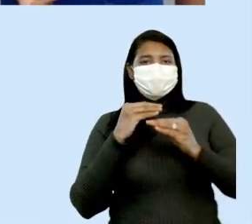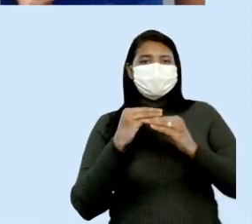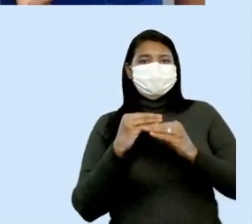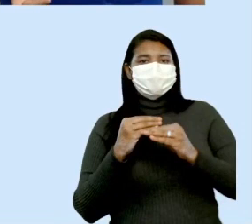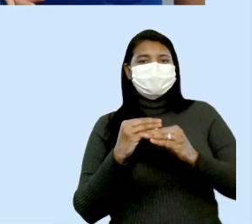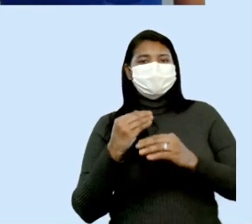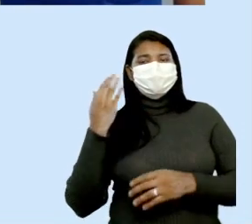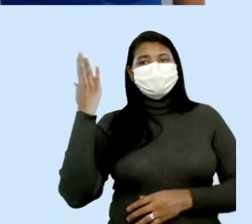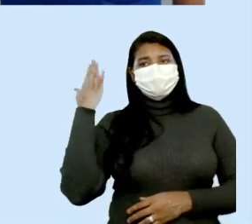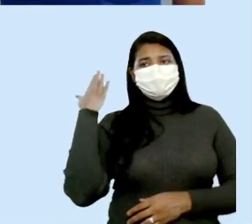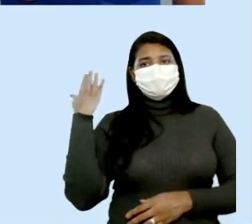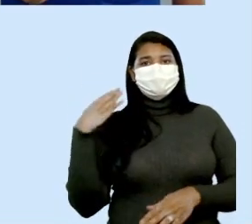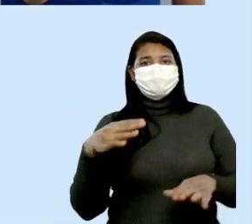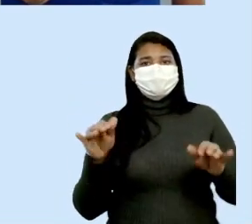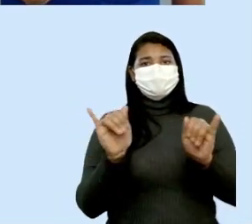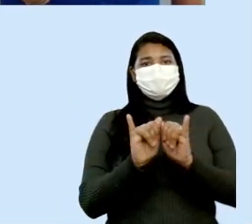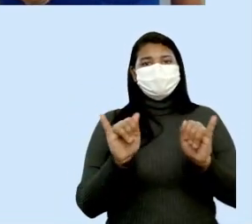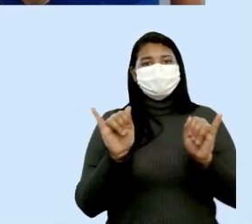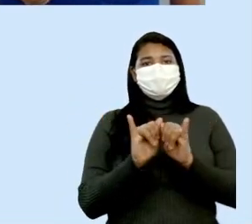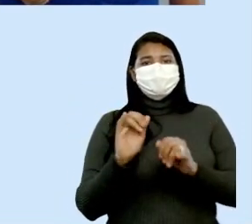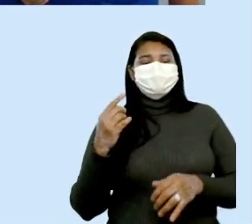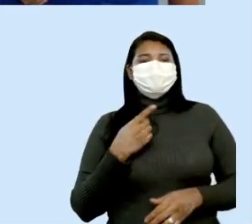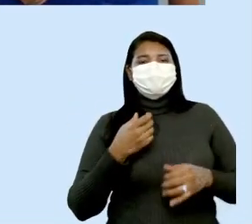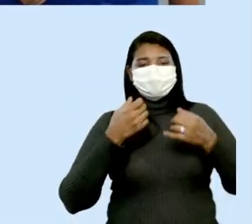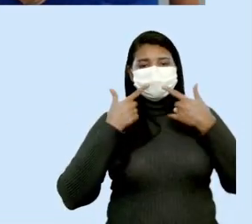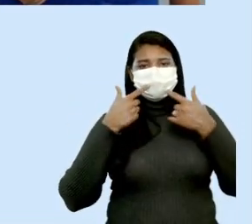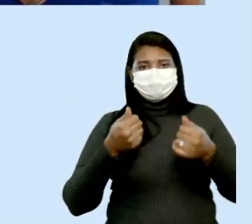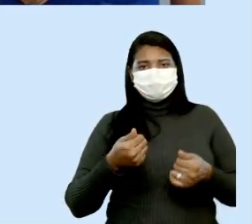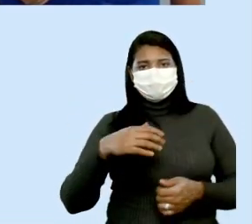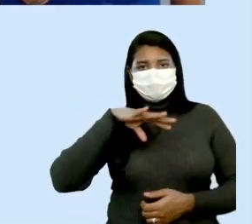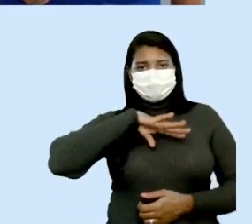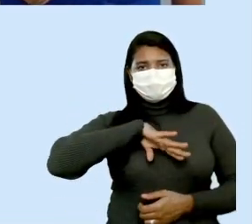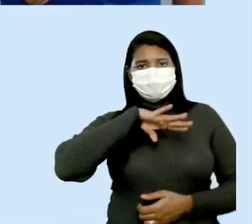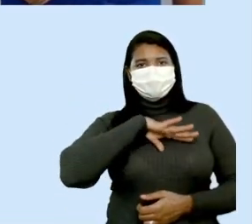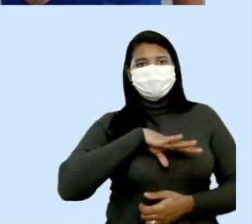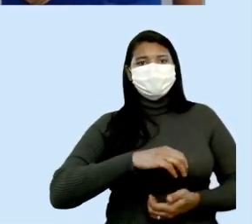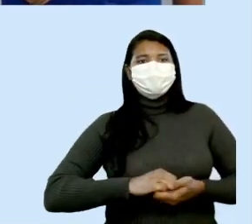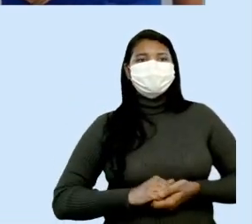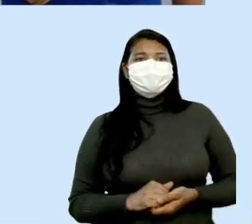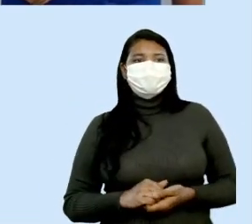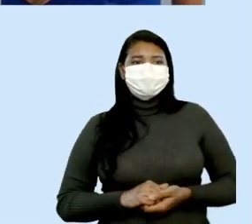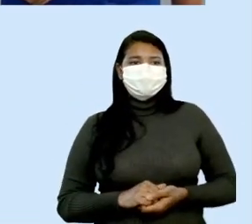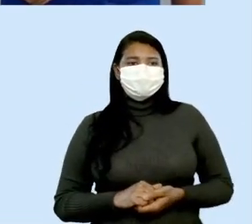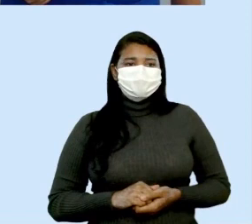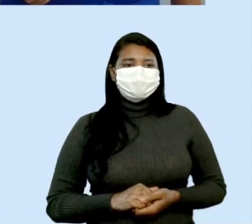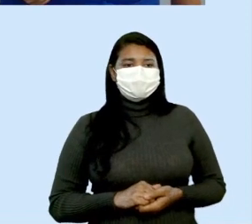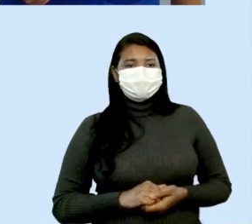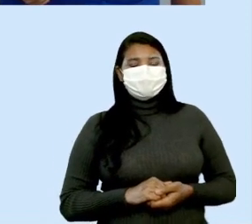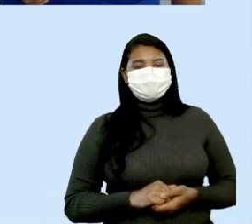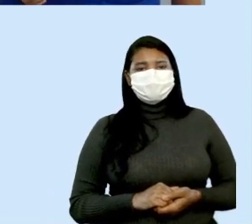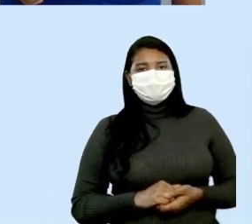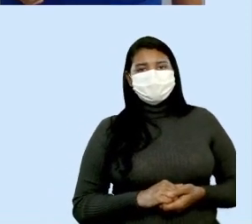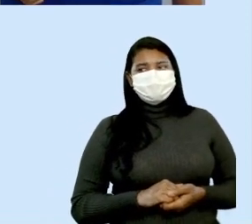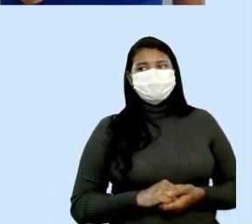ao passado simples da nossa língua portuguesa. Então,